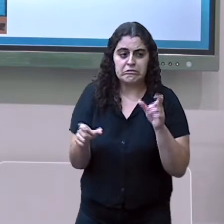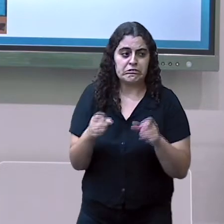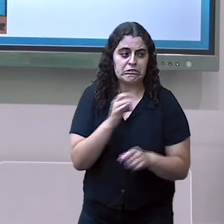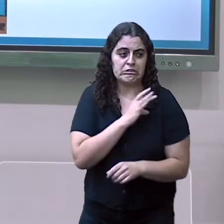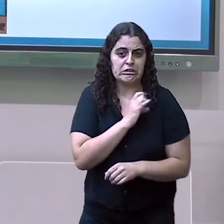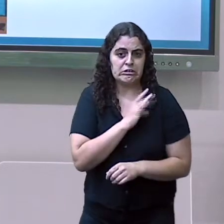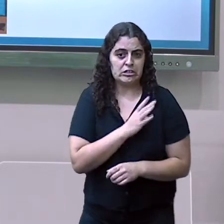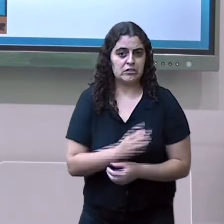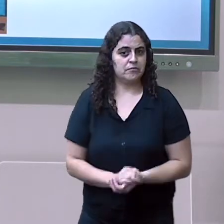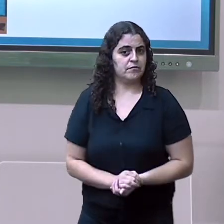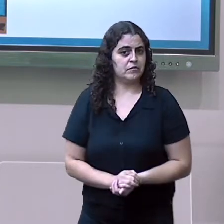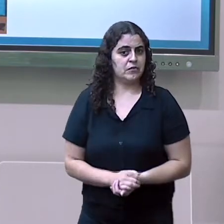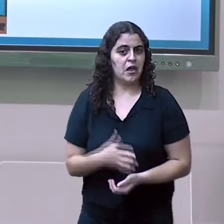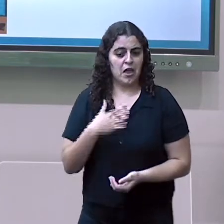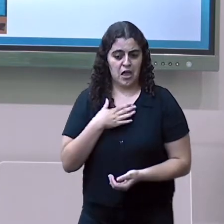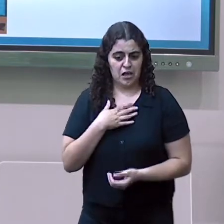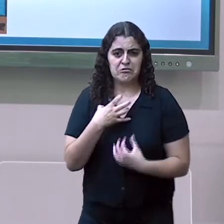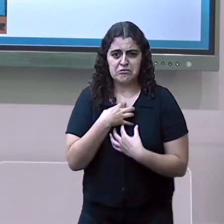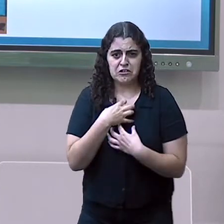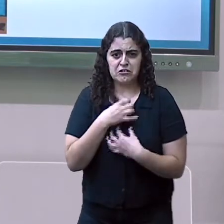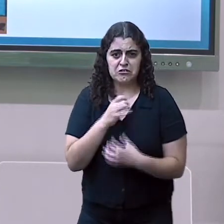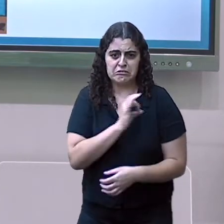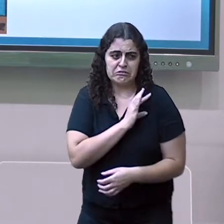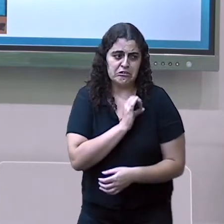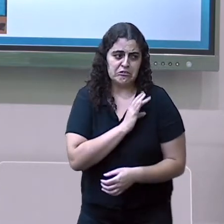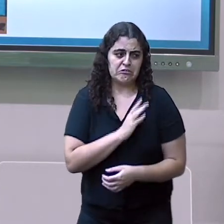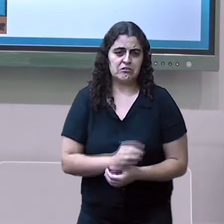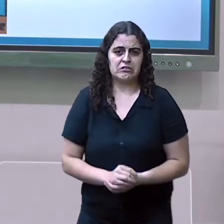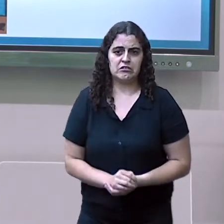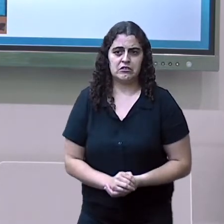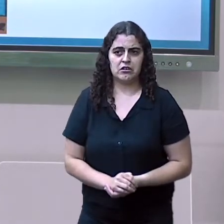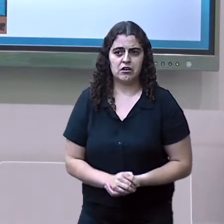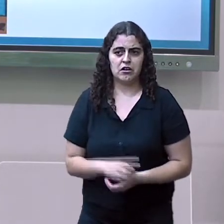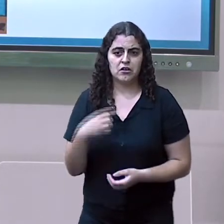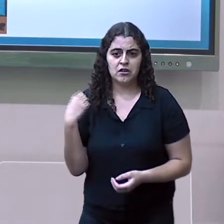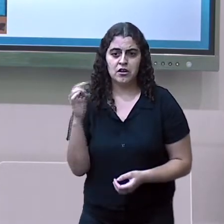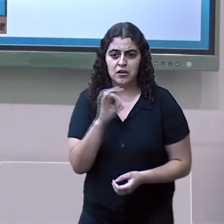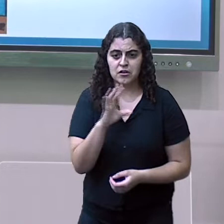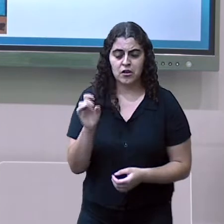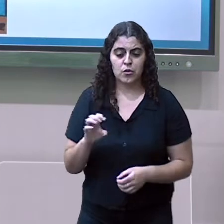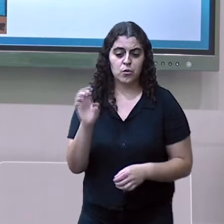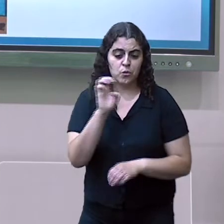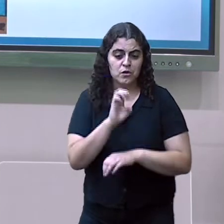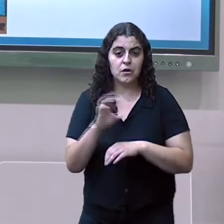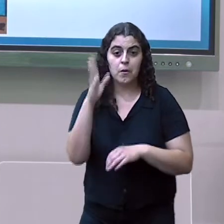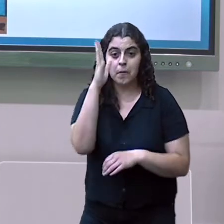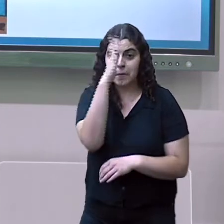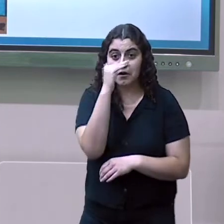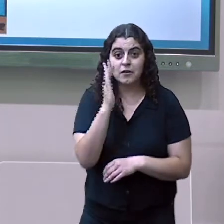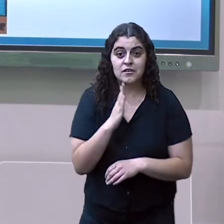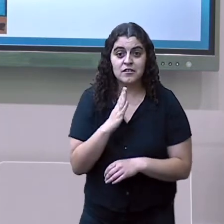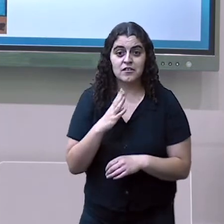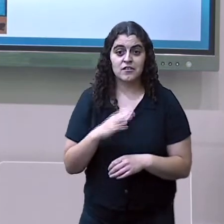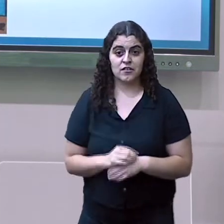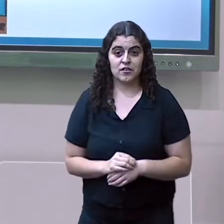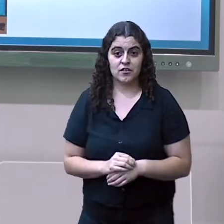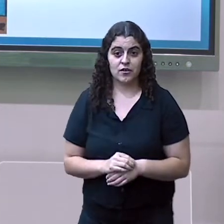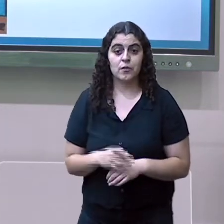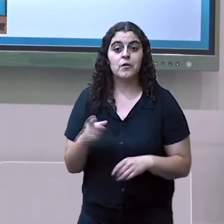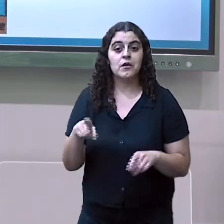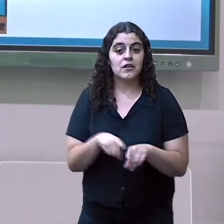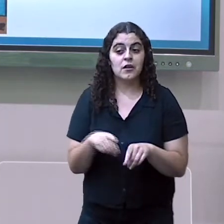Todo mundo teve medo, não é verdade? Não só o nosso estado, o nosso país, foi